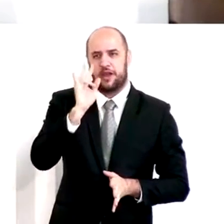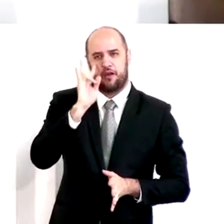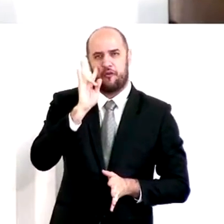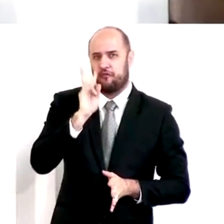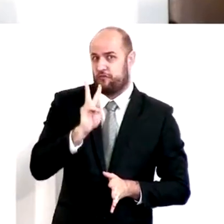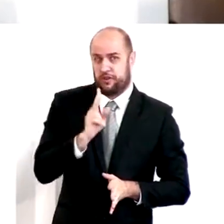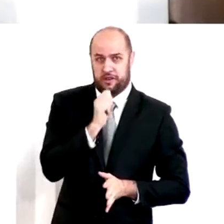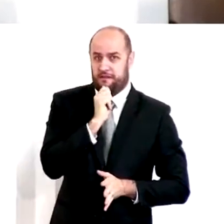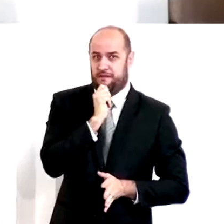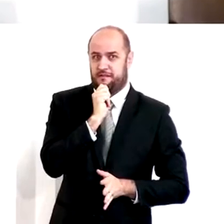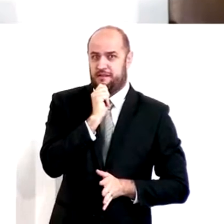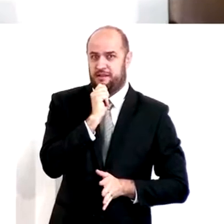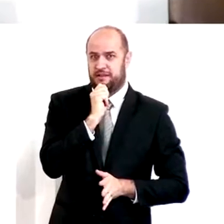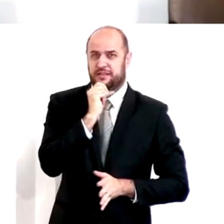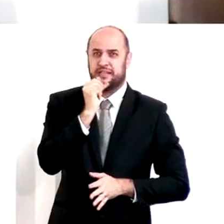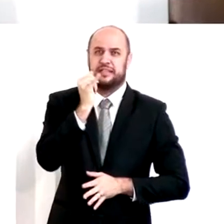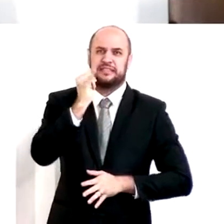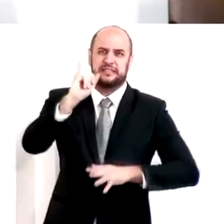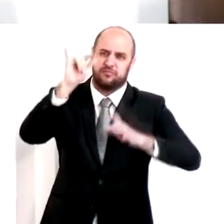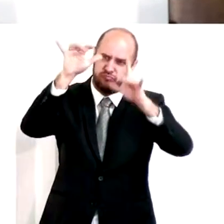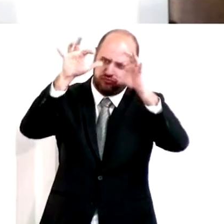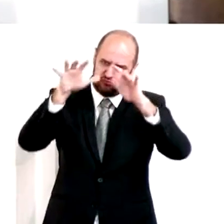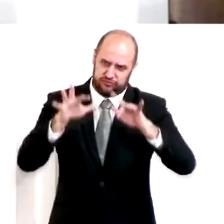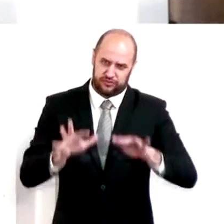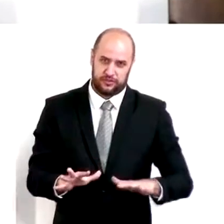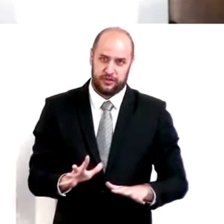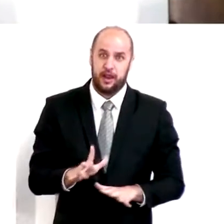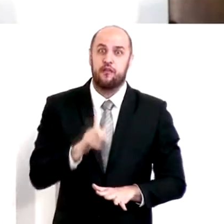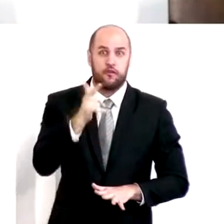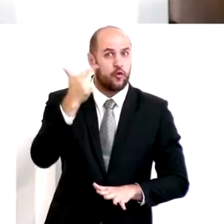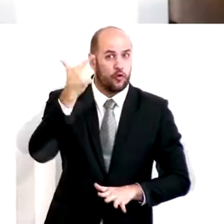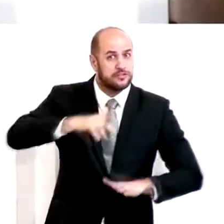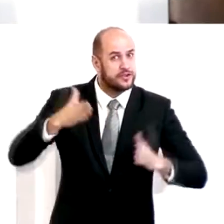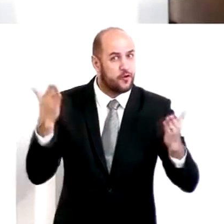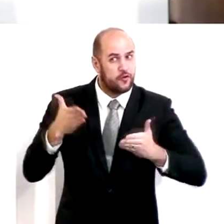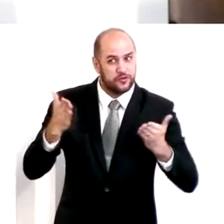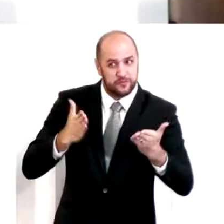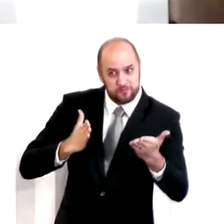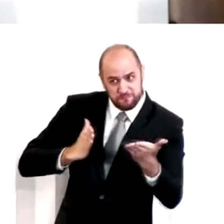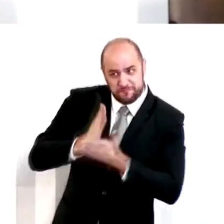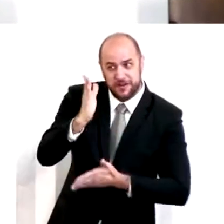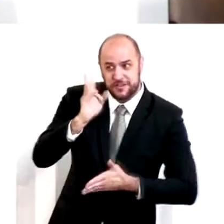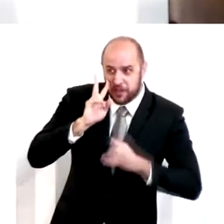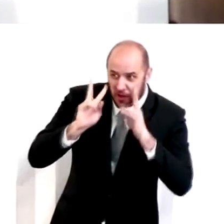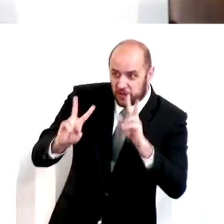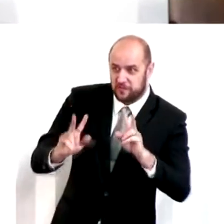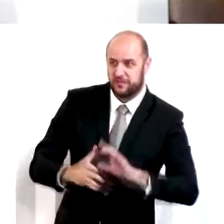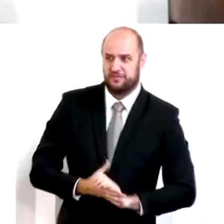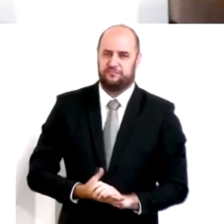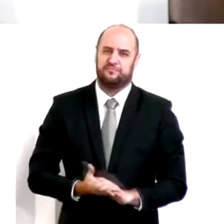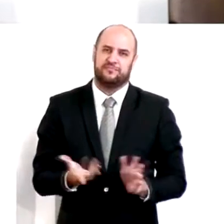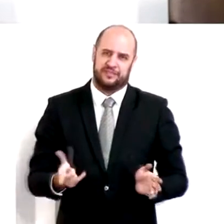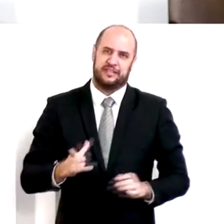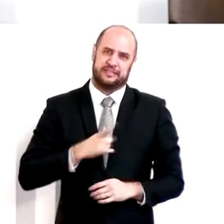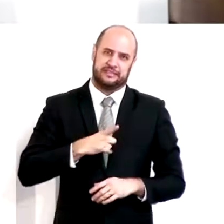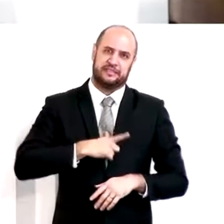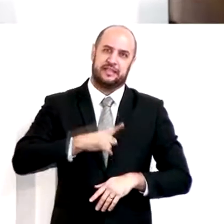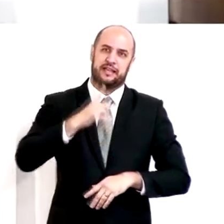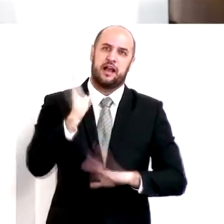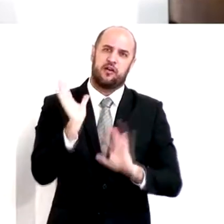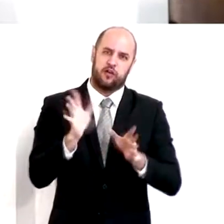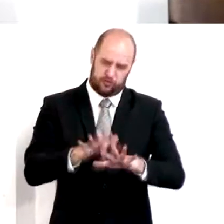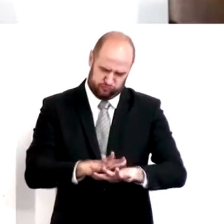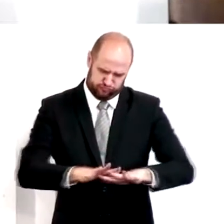caírem todas as flores, ao sair, você ainda verá essa árvore um pouco florida. É verdade que tem mais flores no chão do que nela